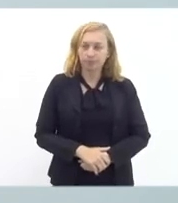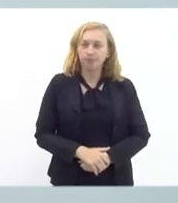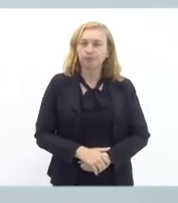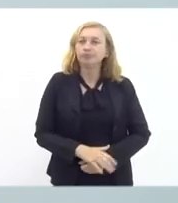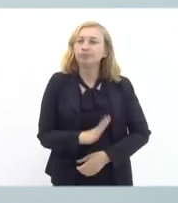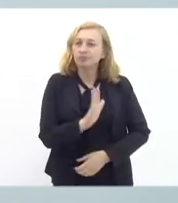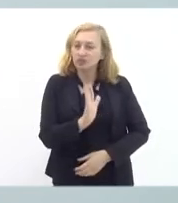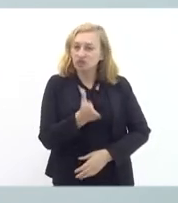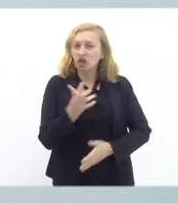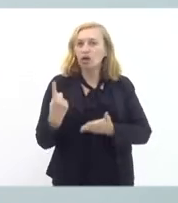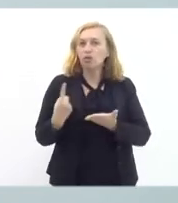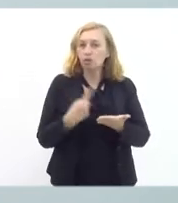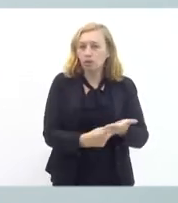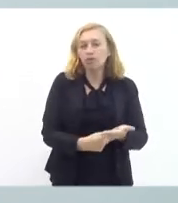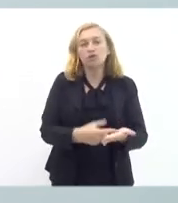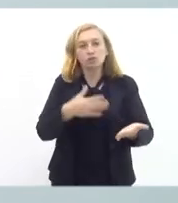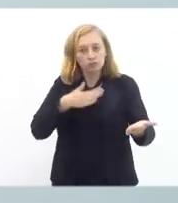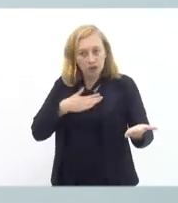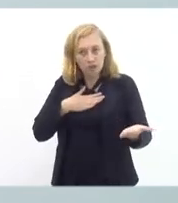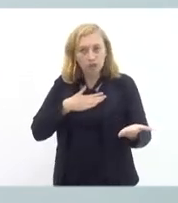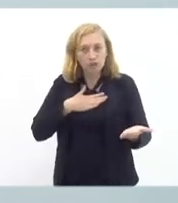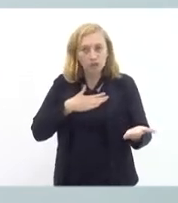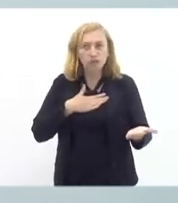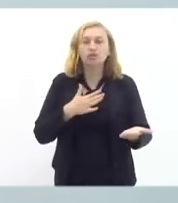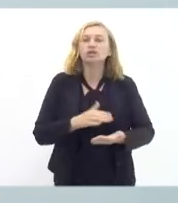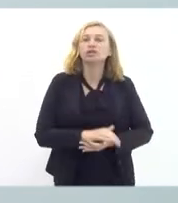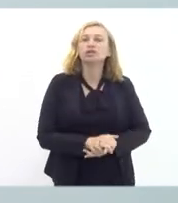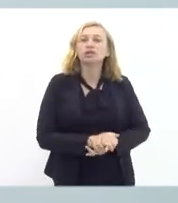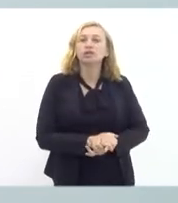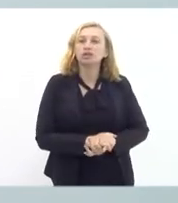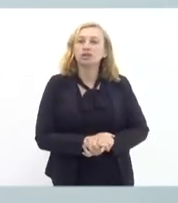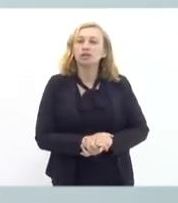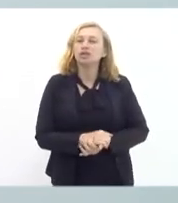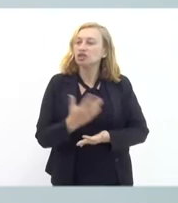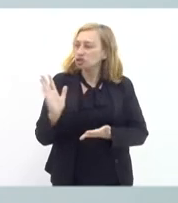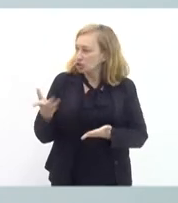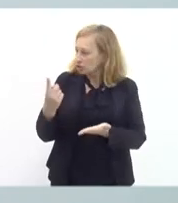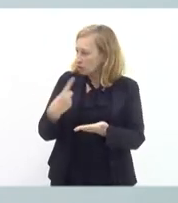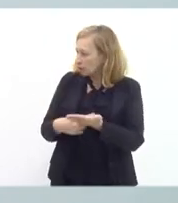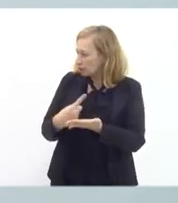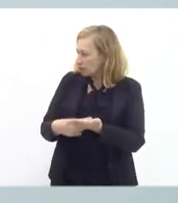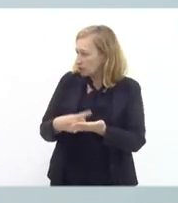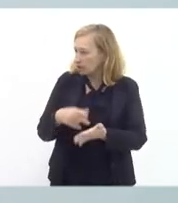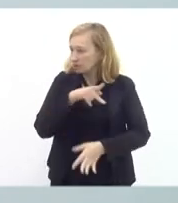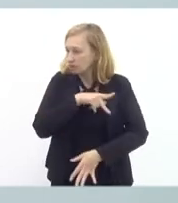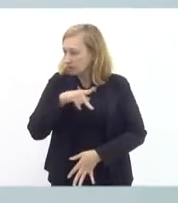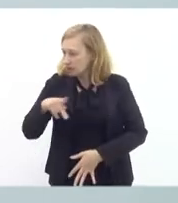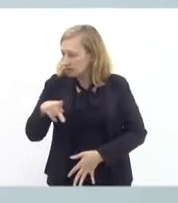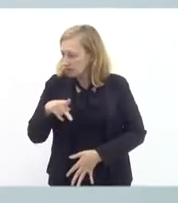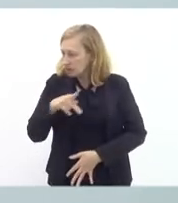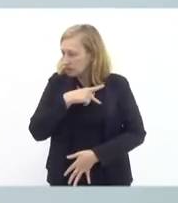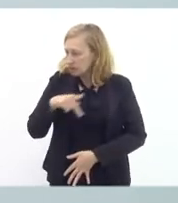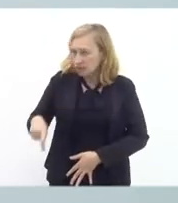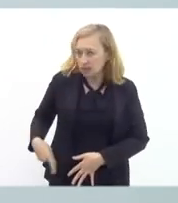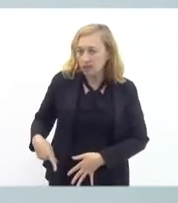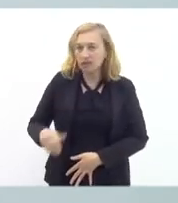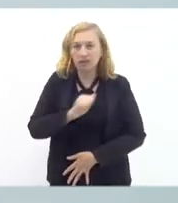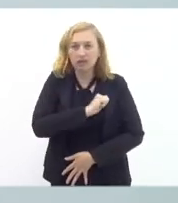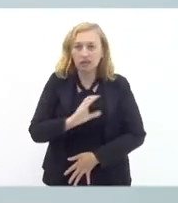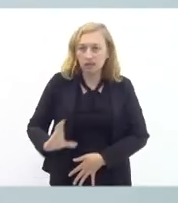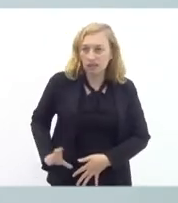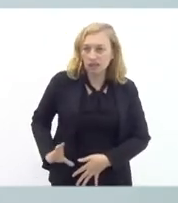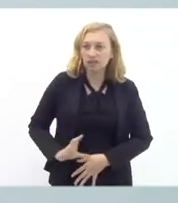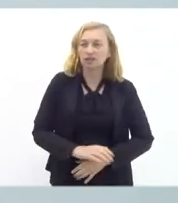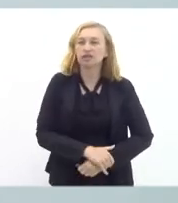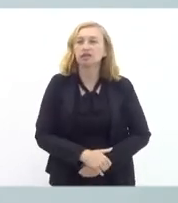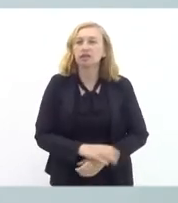já era um compromisso meu e de ter marcado com o presidente André Siciliano para a gente estar levando